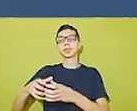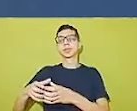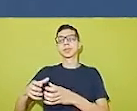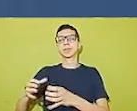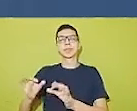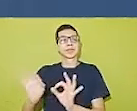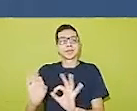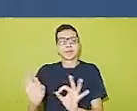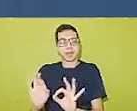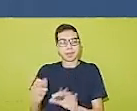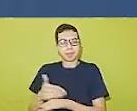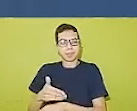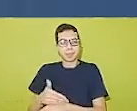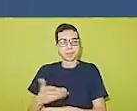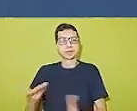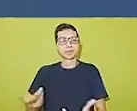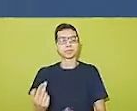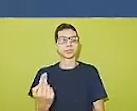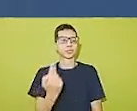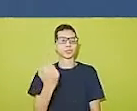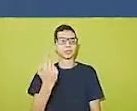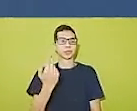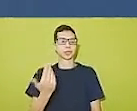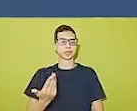Eu estou com o controle aqui, Daniel?